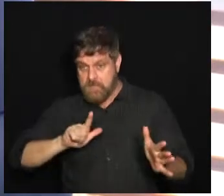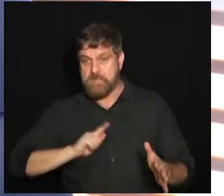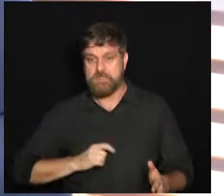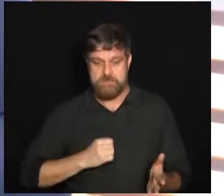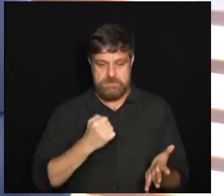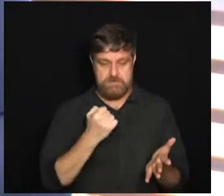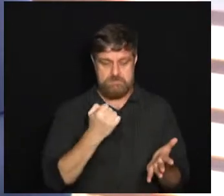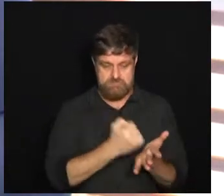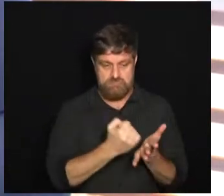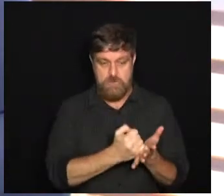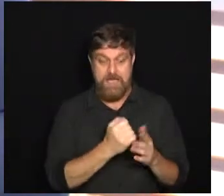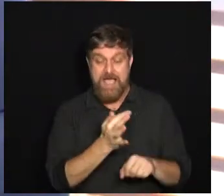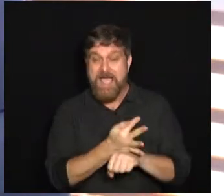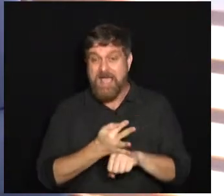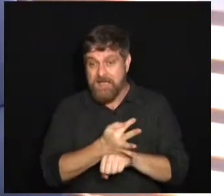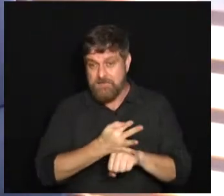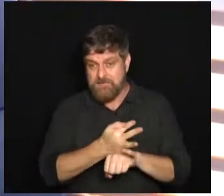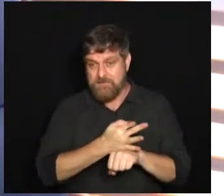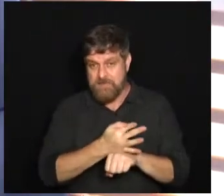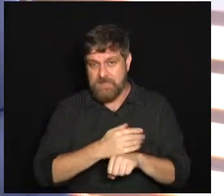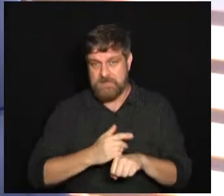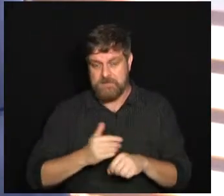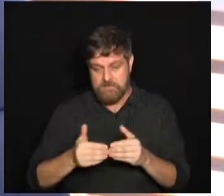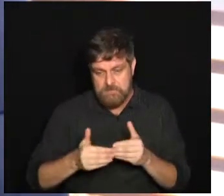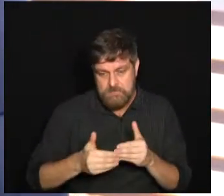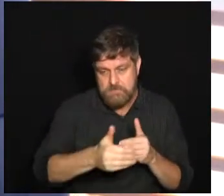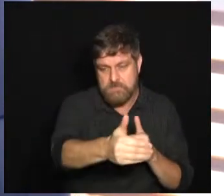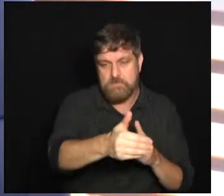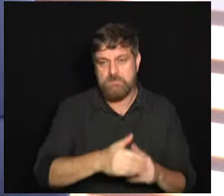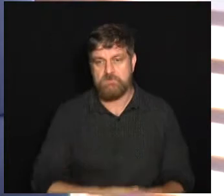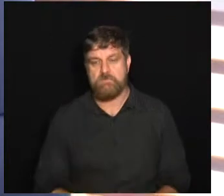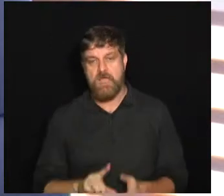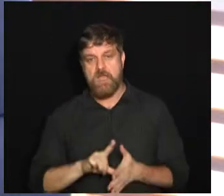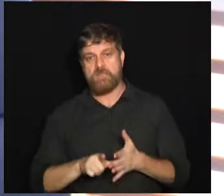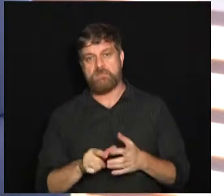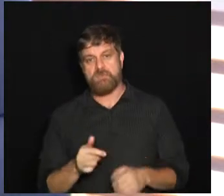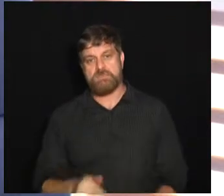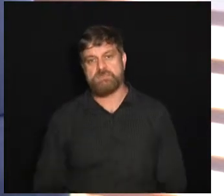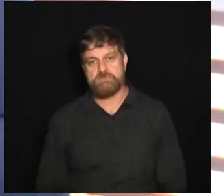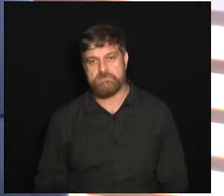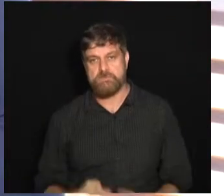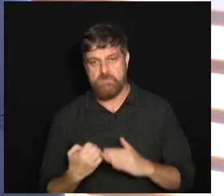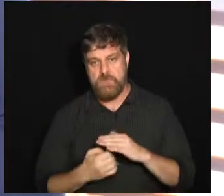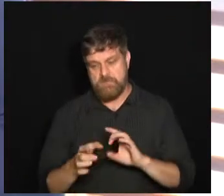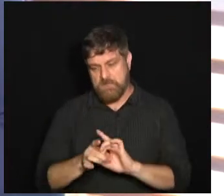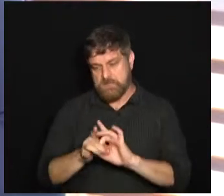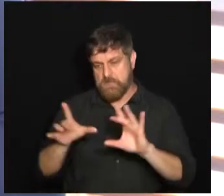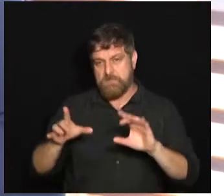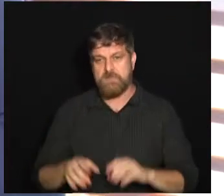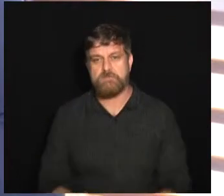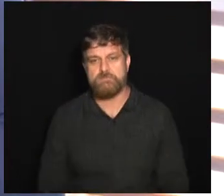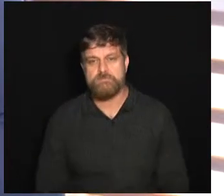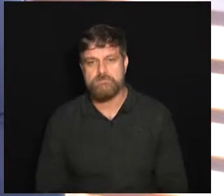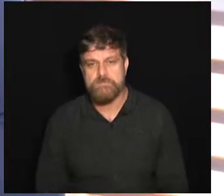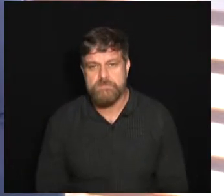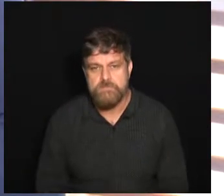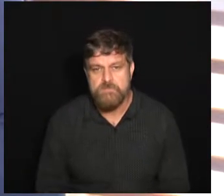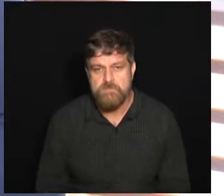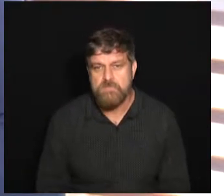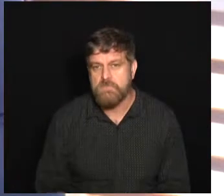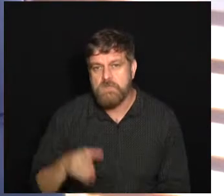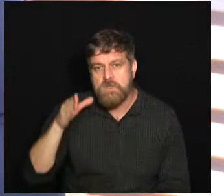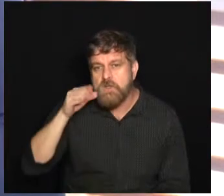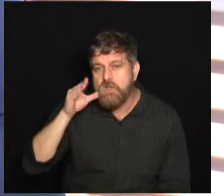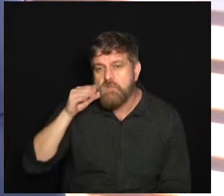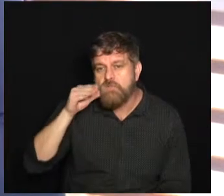aí, no caso, apenas recomeçaria o seu período aquisitivo a partir dessa concessão das férias. Mesmo se o funcionário não